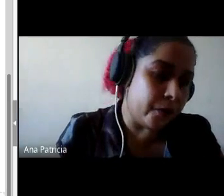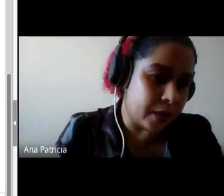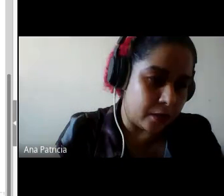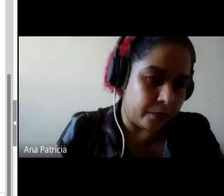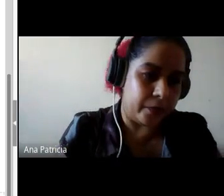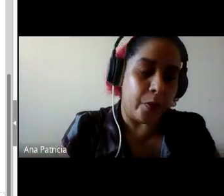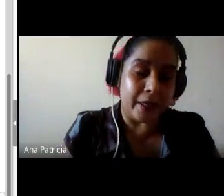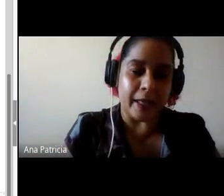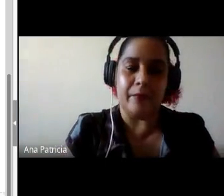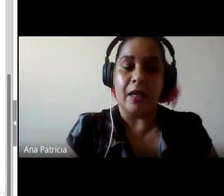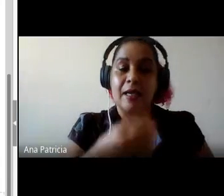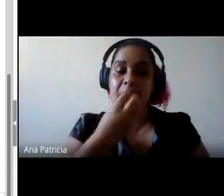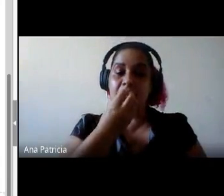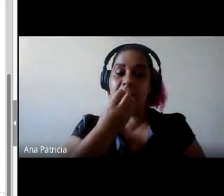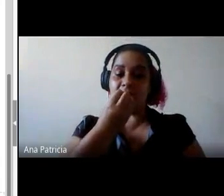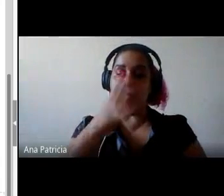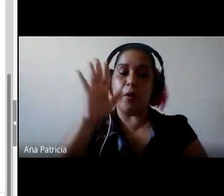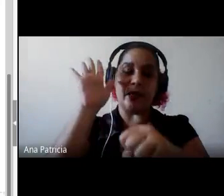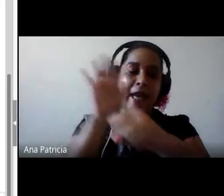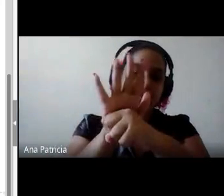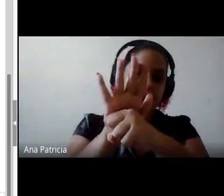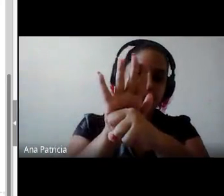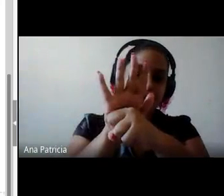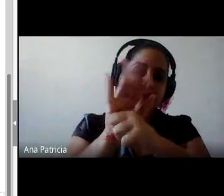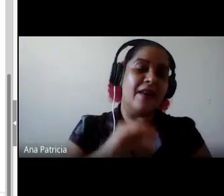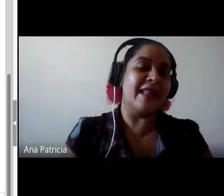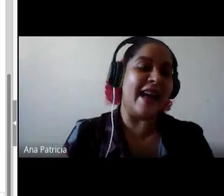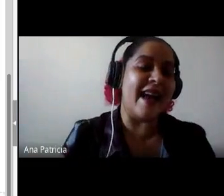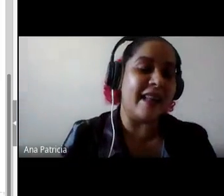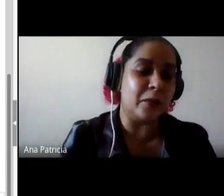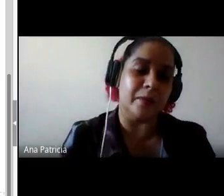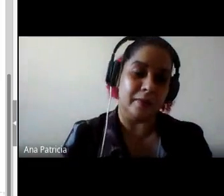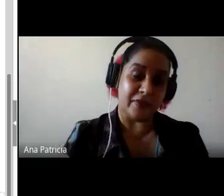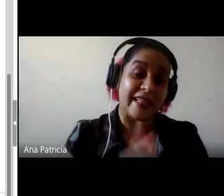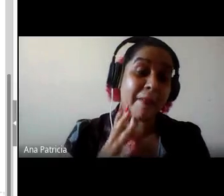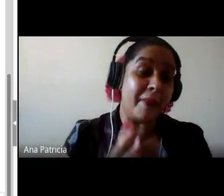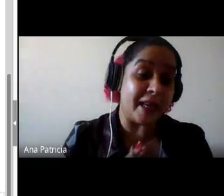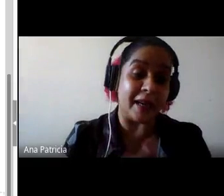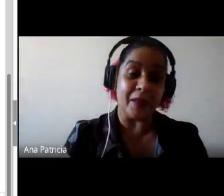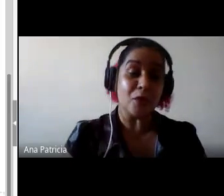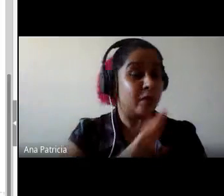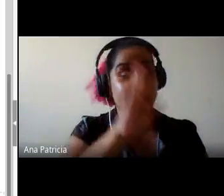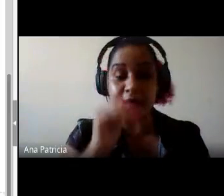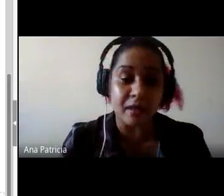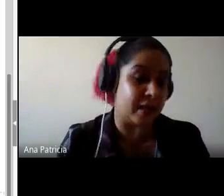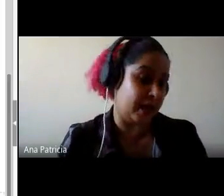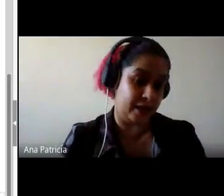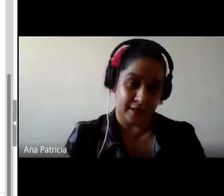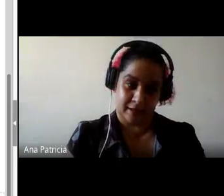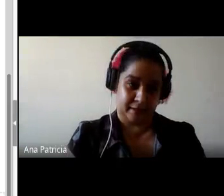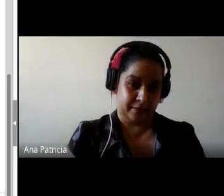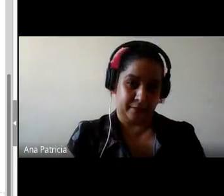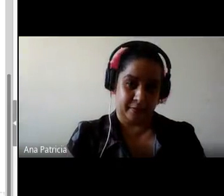dá confusão. Por quê? Se eu faço boa tarde, vai dar errado. Vai dar briga. A pessoa não vai entender o que você está